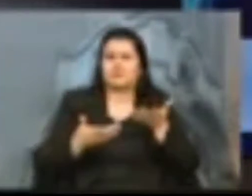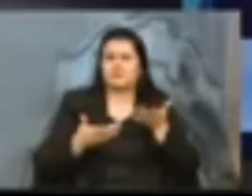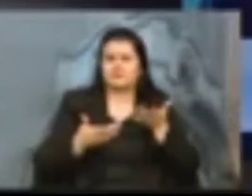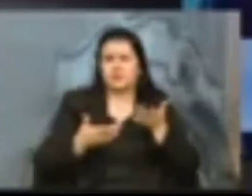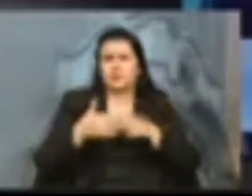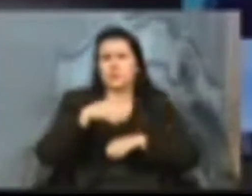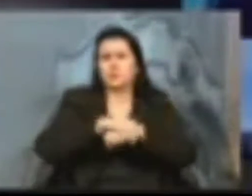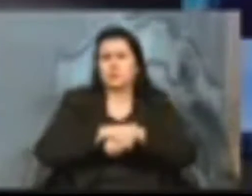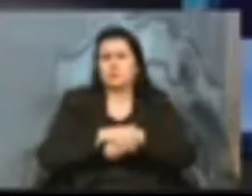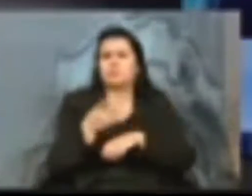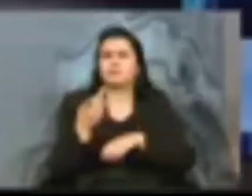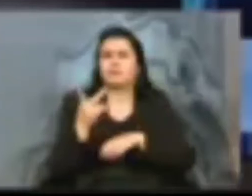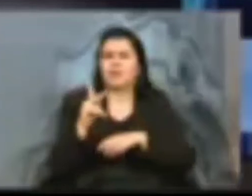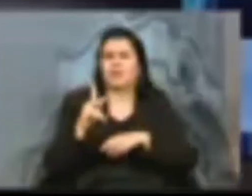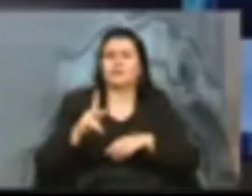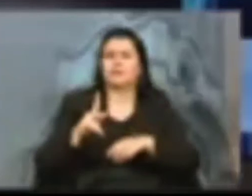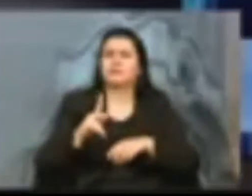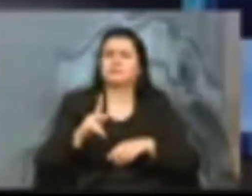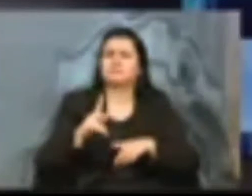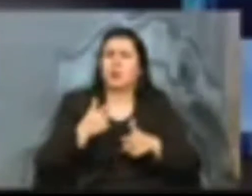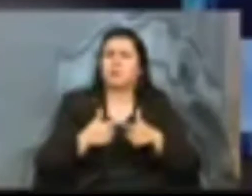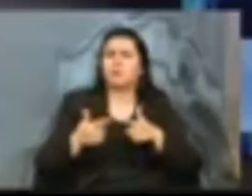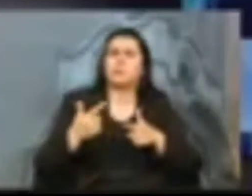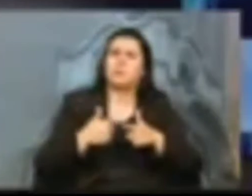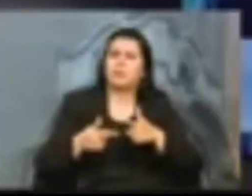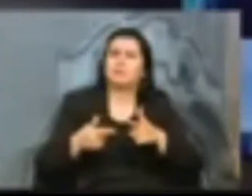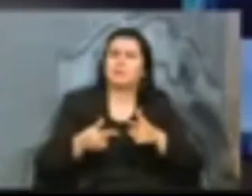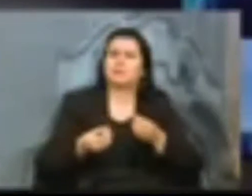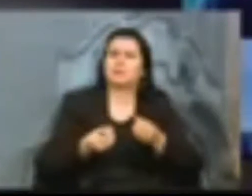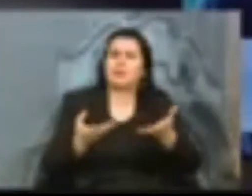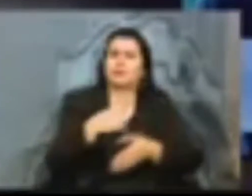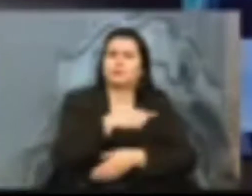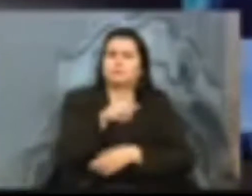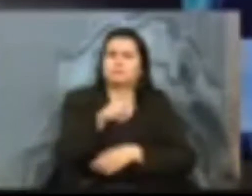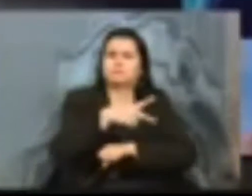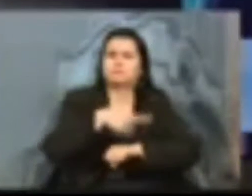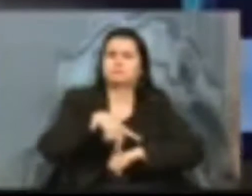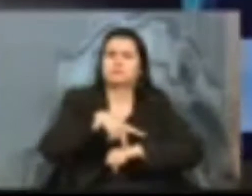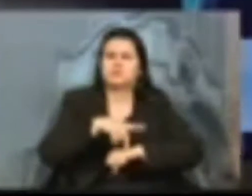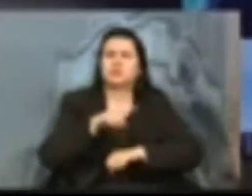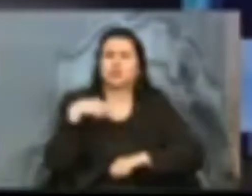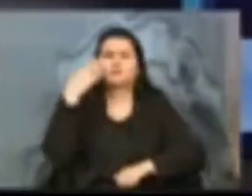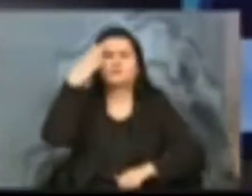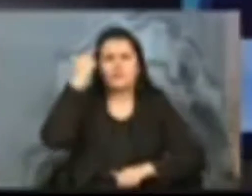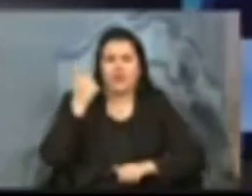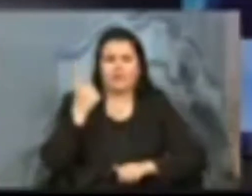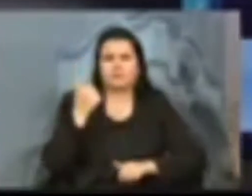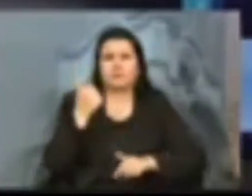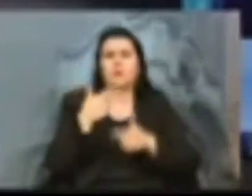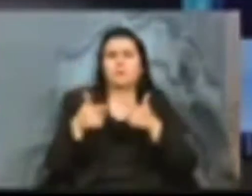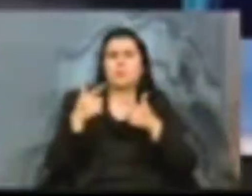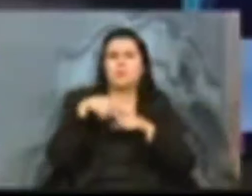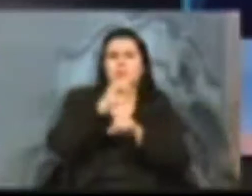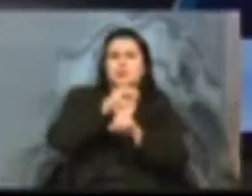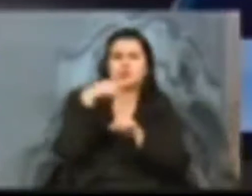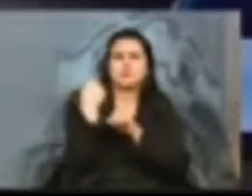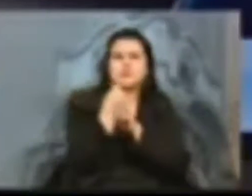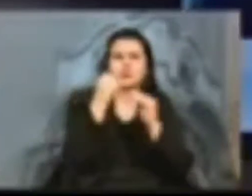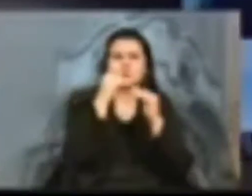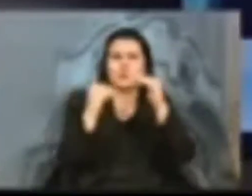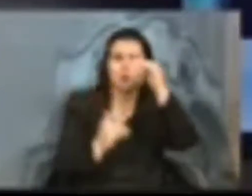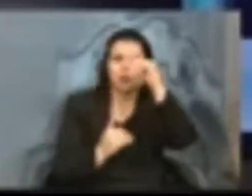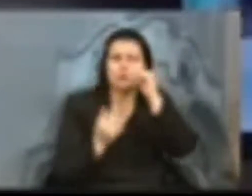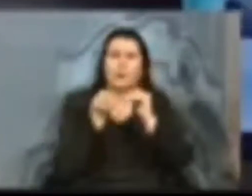grande parte dos problemas que nós temos no nosso país, e que a gente sabe que desigualdade social, falta de